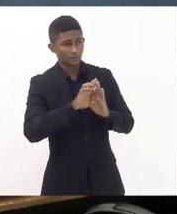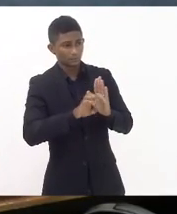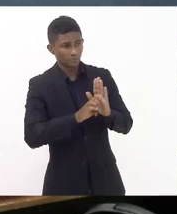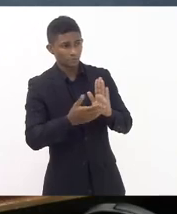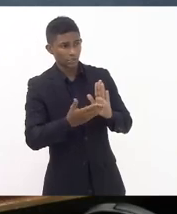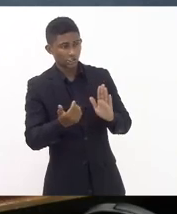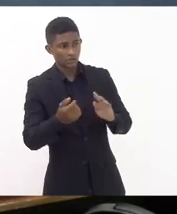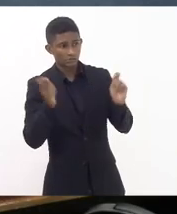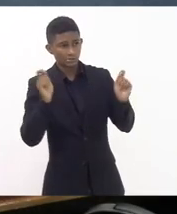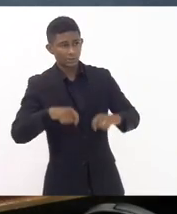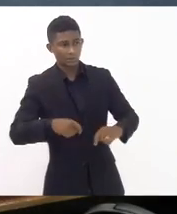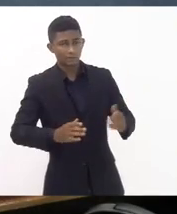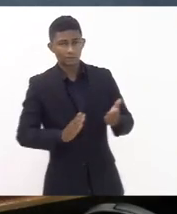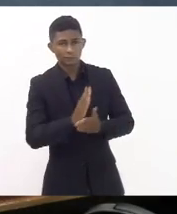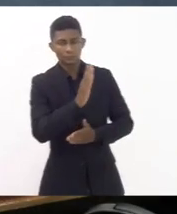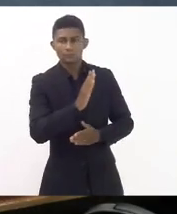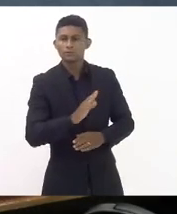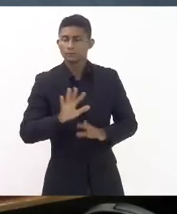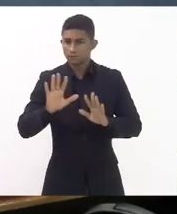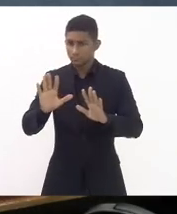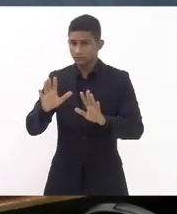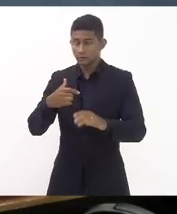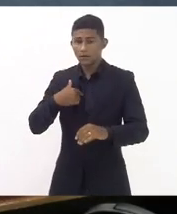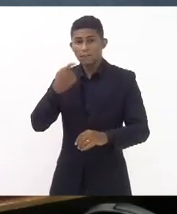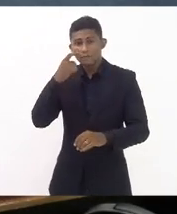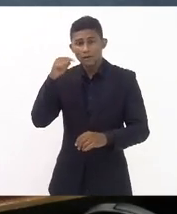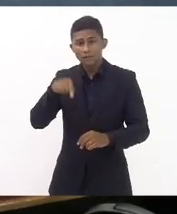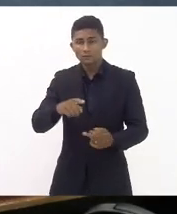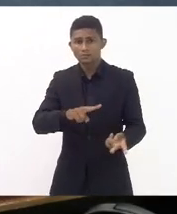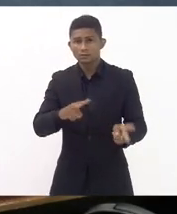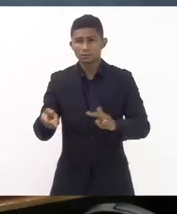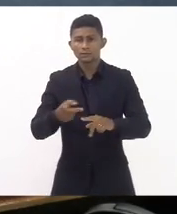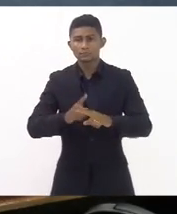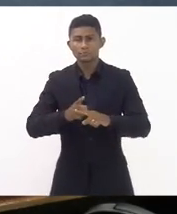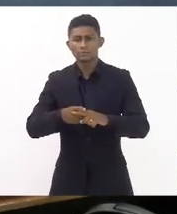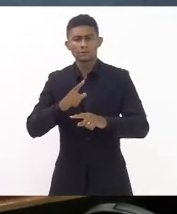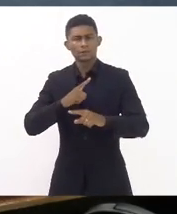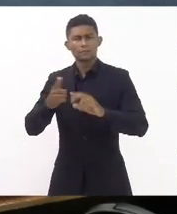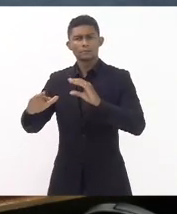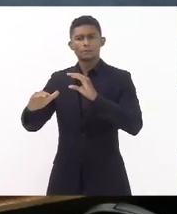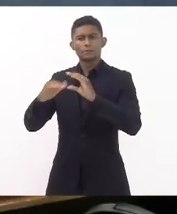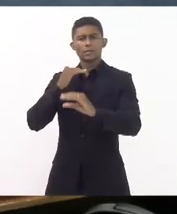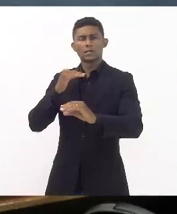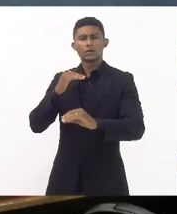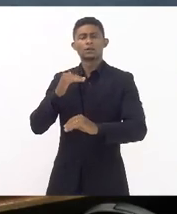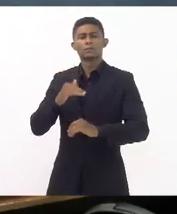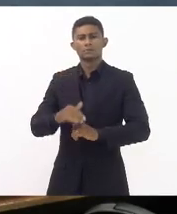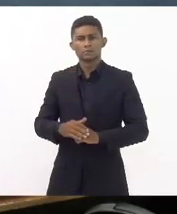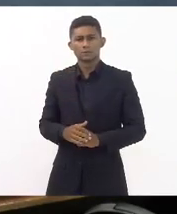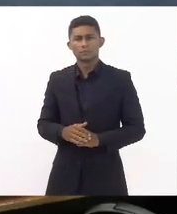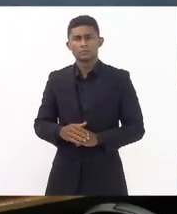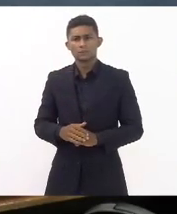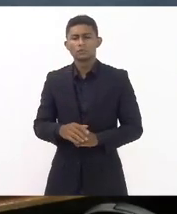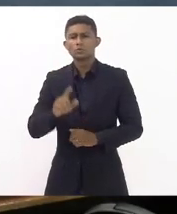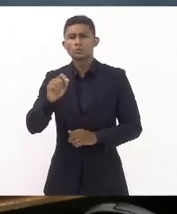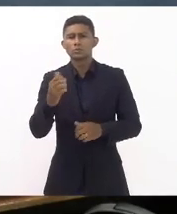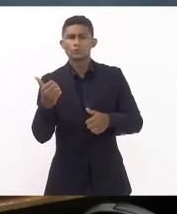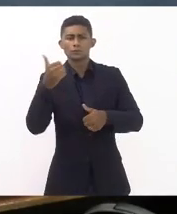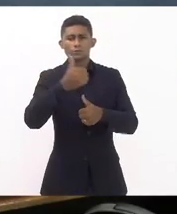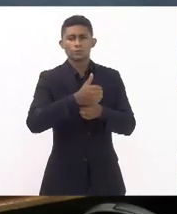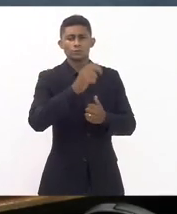porque, deixa eu tentar encaminhar, porque eu recebi. Essa é uma mensagem que vem substituir um projeto de